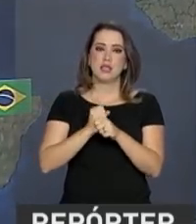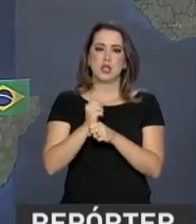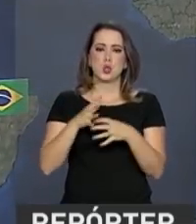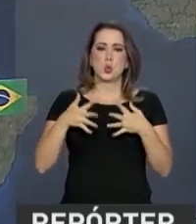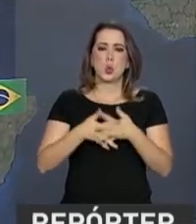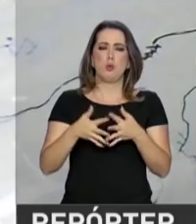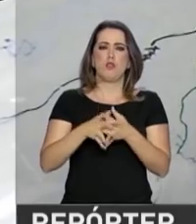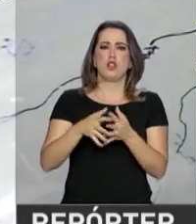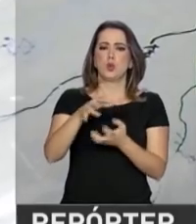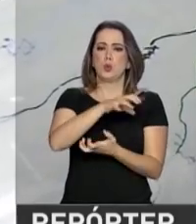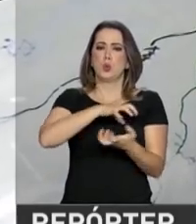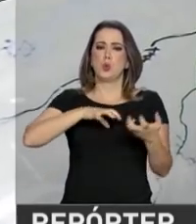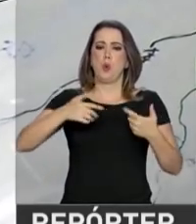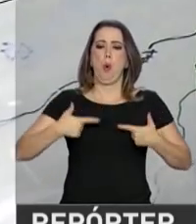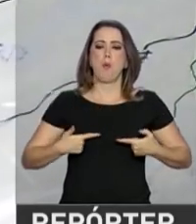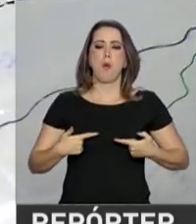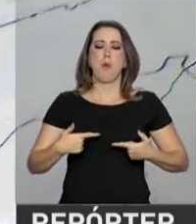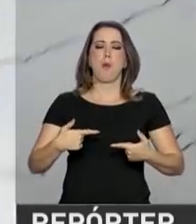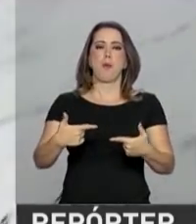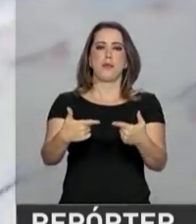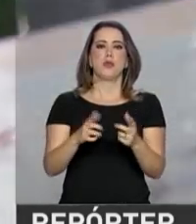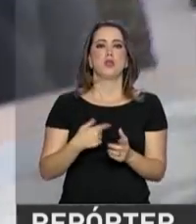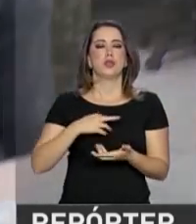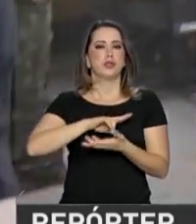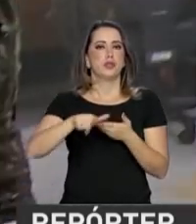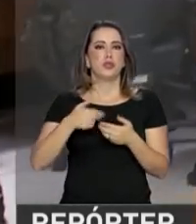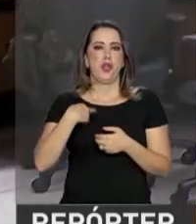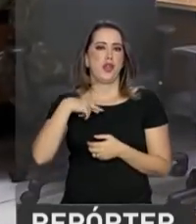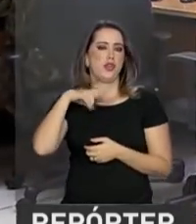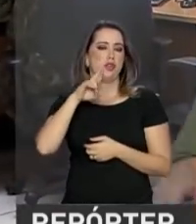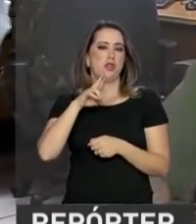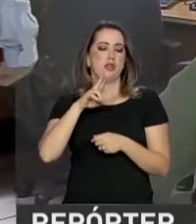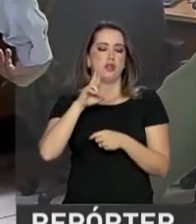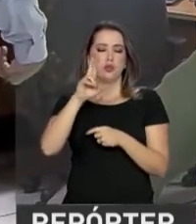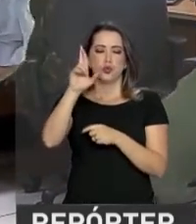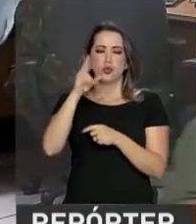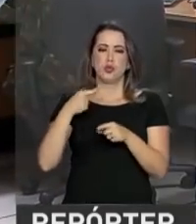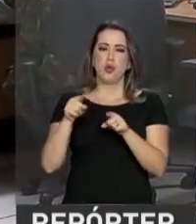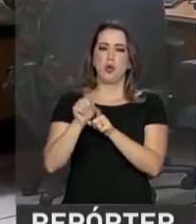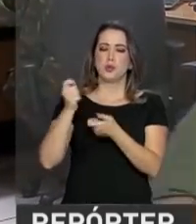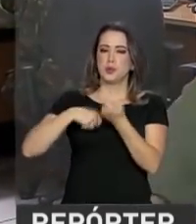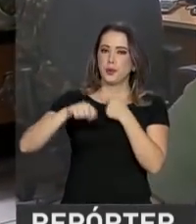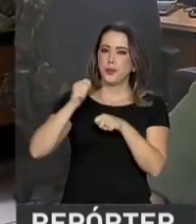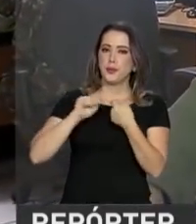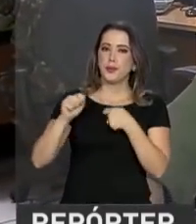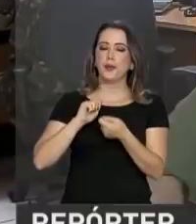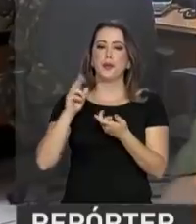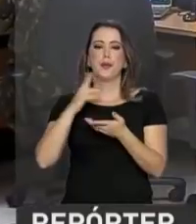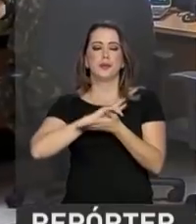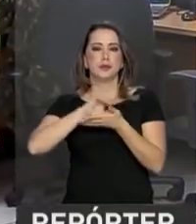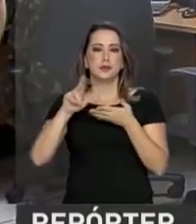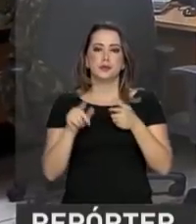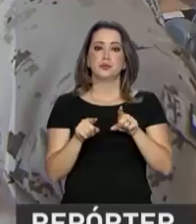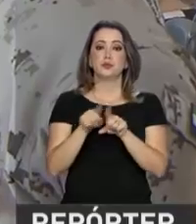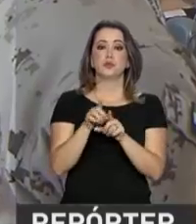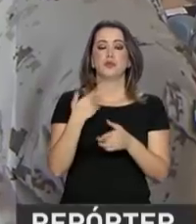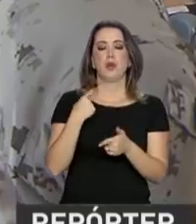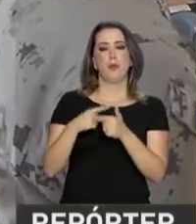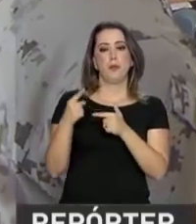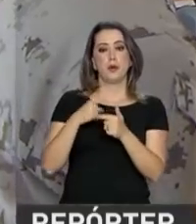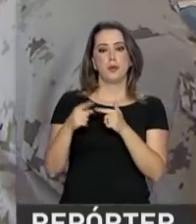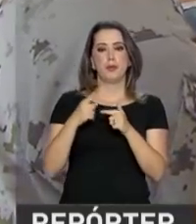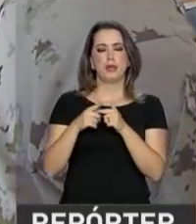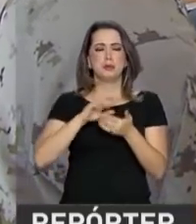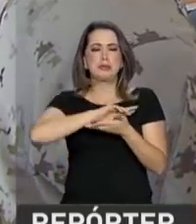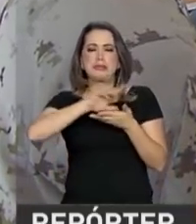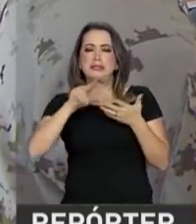toda a natureza, como étnicos, religiosos e econômicos. A situação se agravou nos últimos anos e